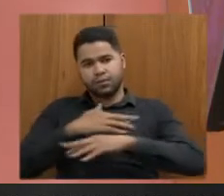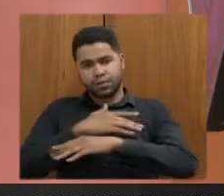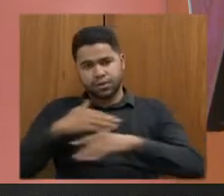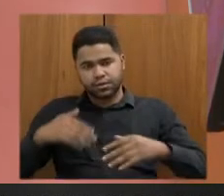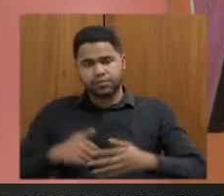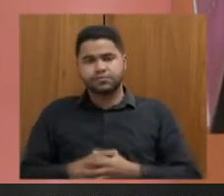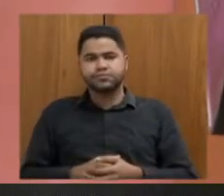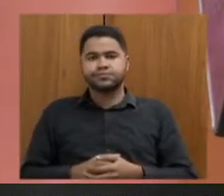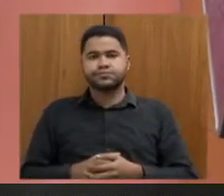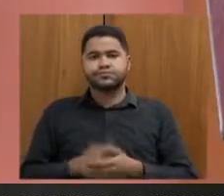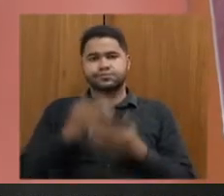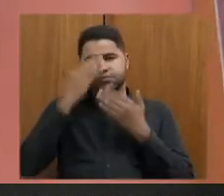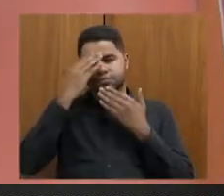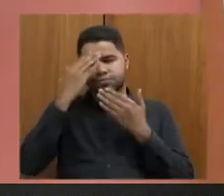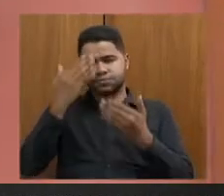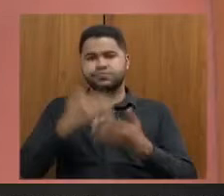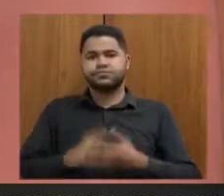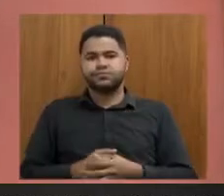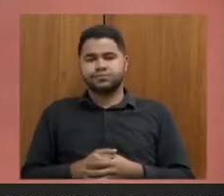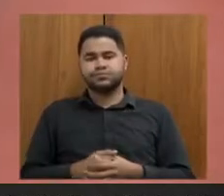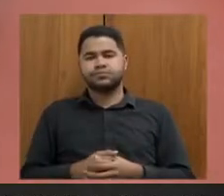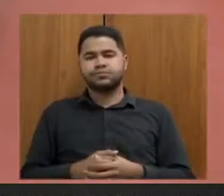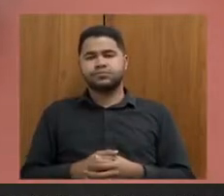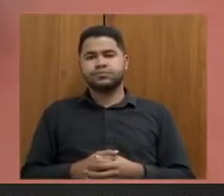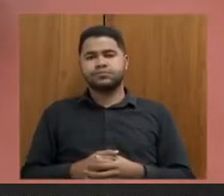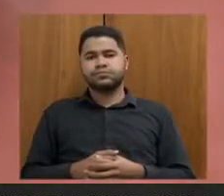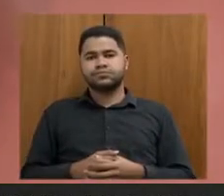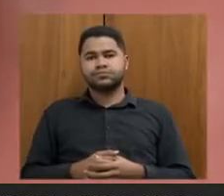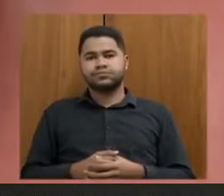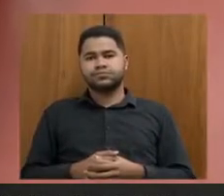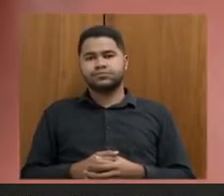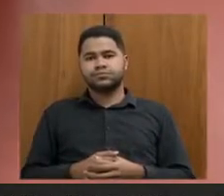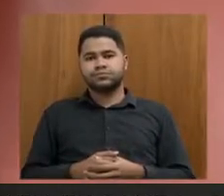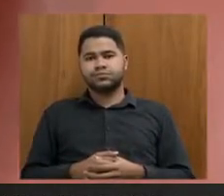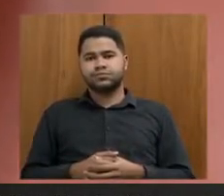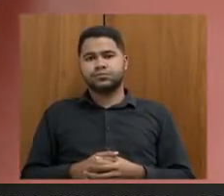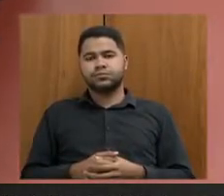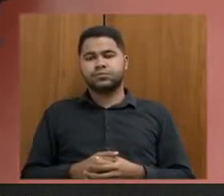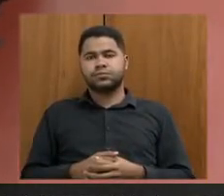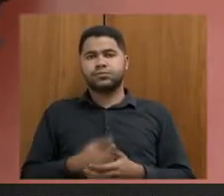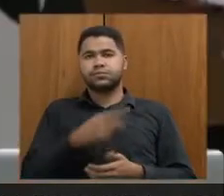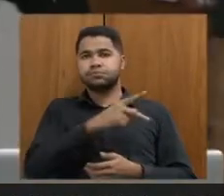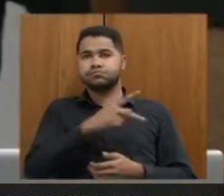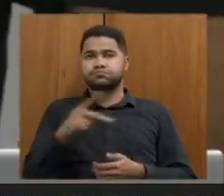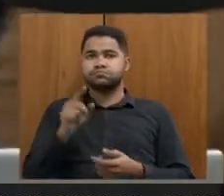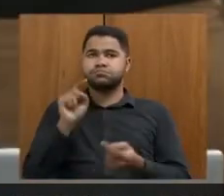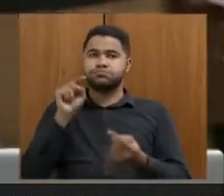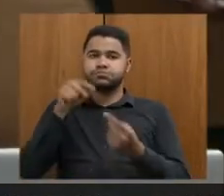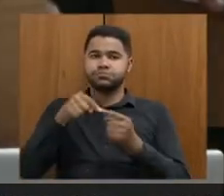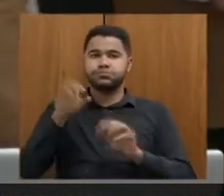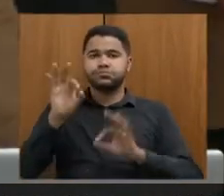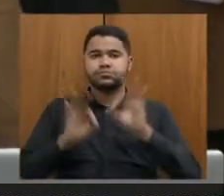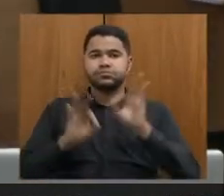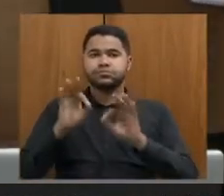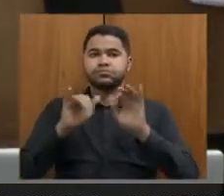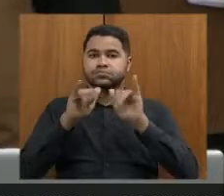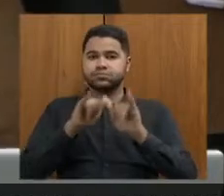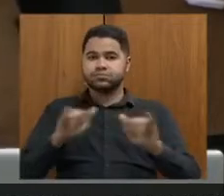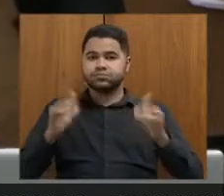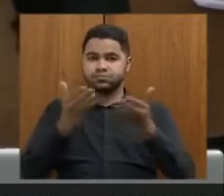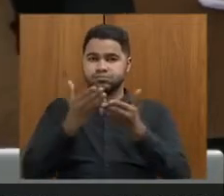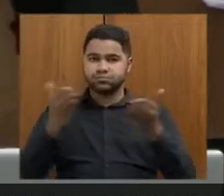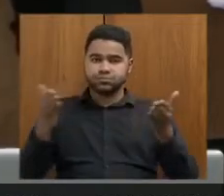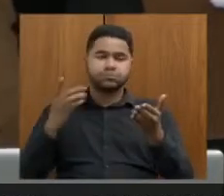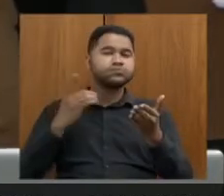seu chefe de comunicação da presidência tendo em vista a organização dos trabalhos comunicam aos